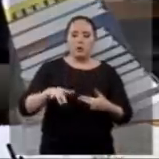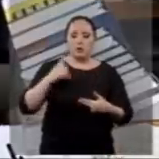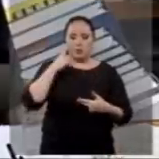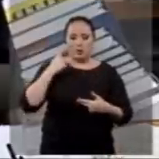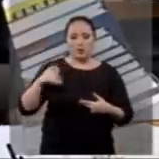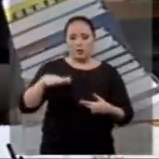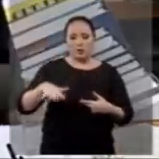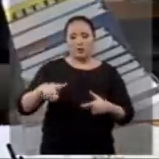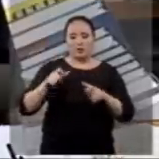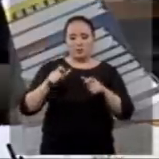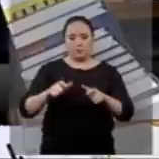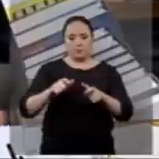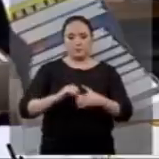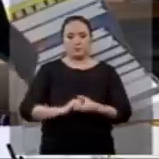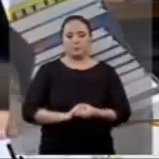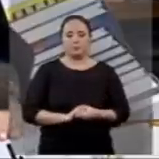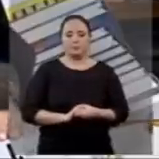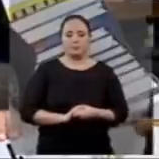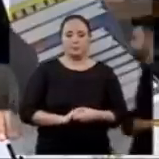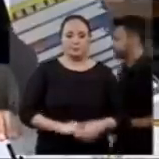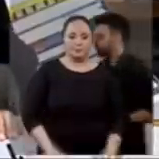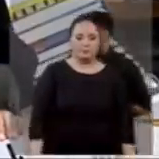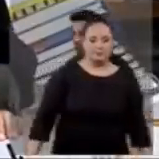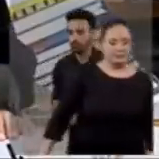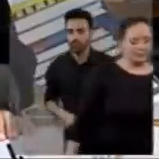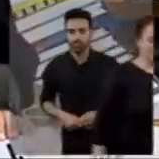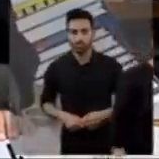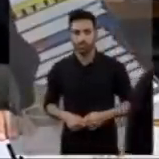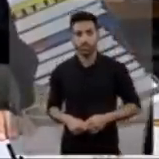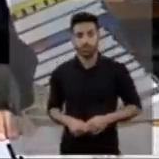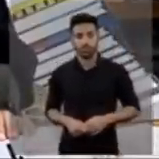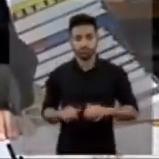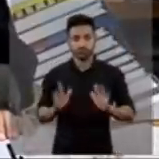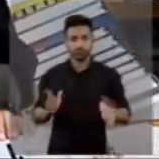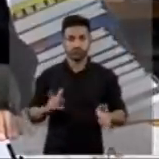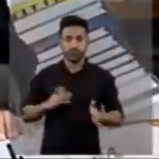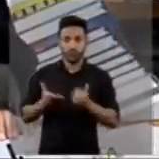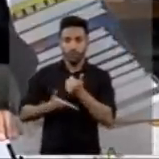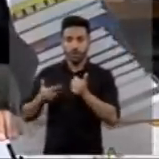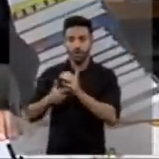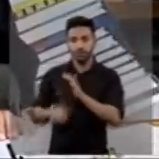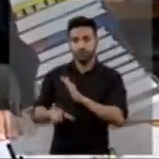interesses regionais de valores consagrados na lei fundamental.